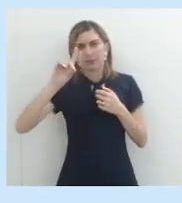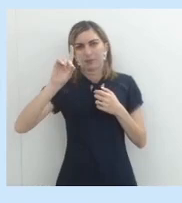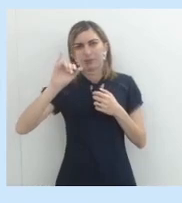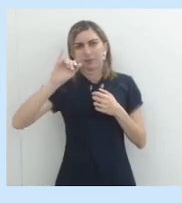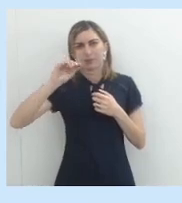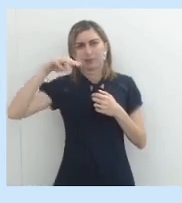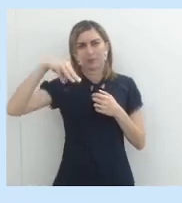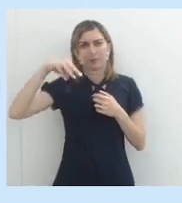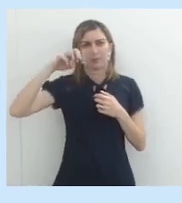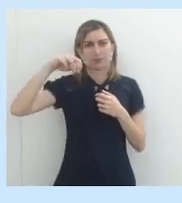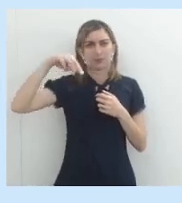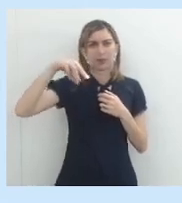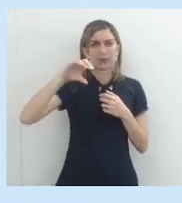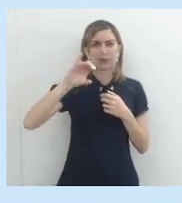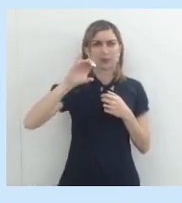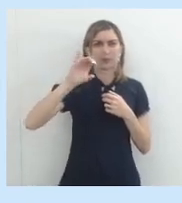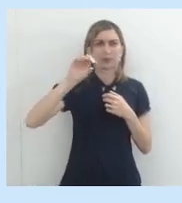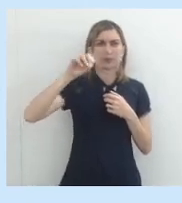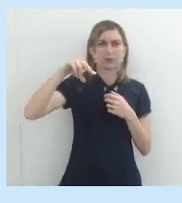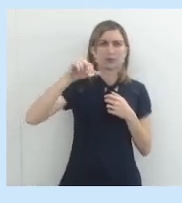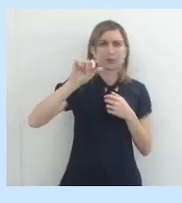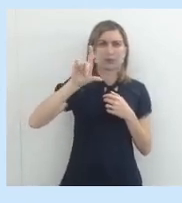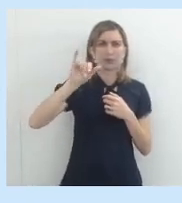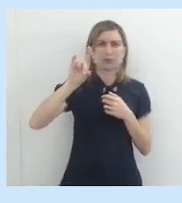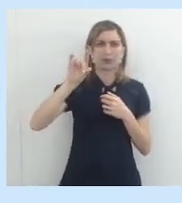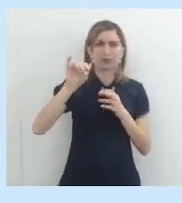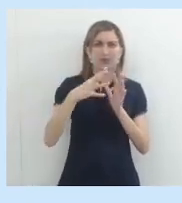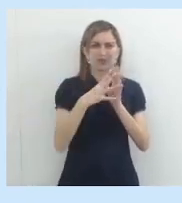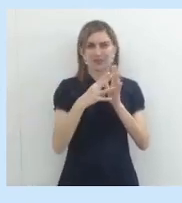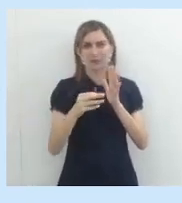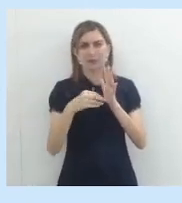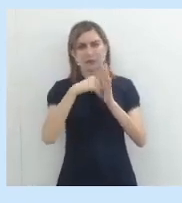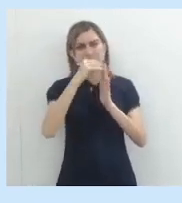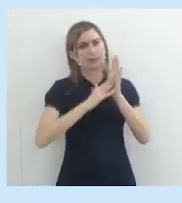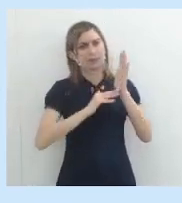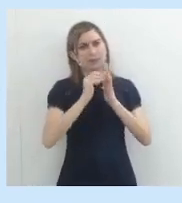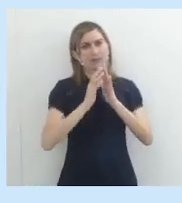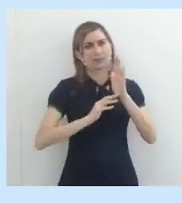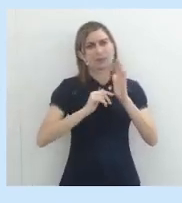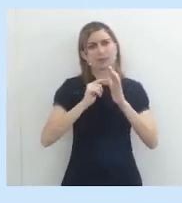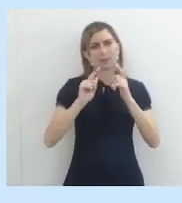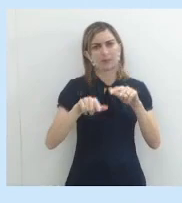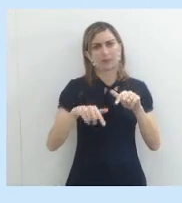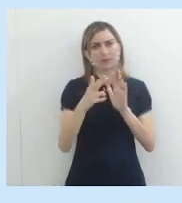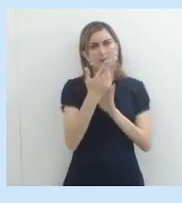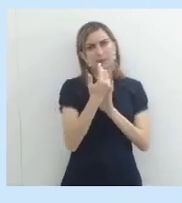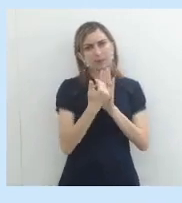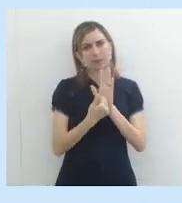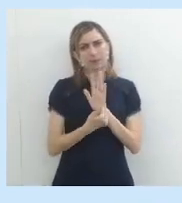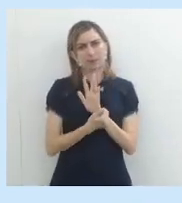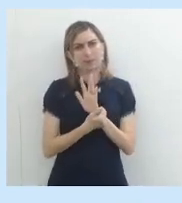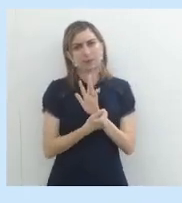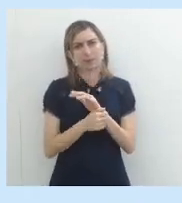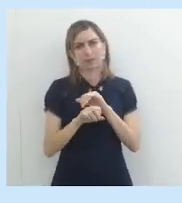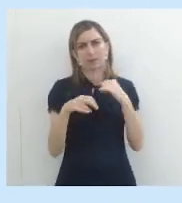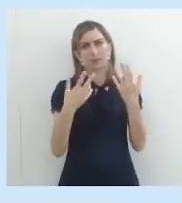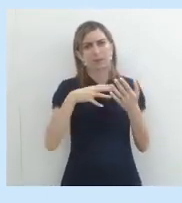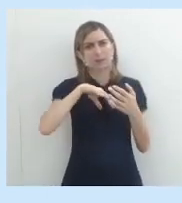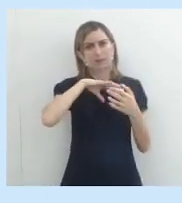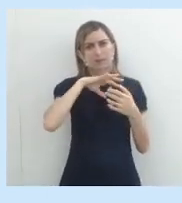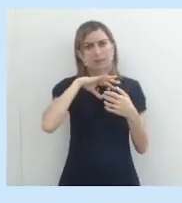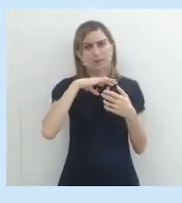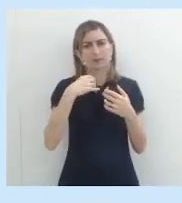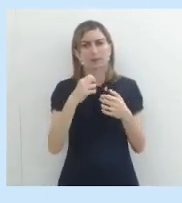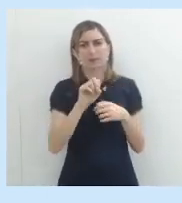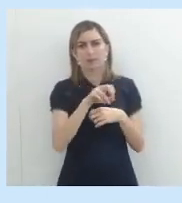o artista primitivo ele pintava numa saliência, né, um determinado desenho, ou um animal,